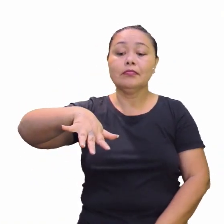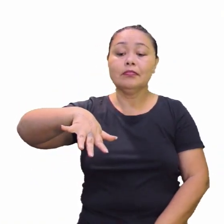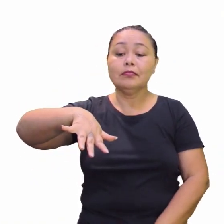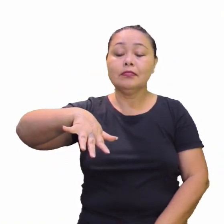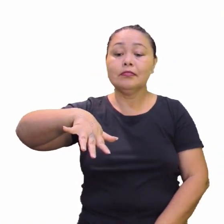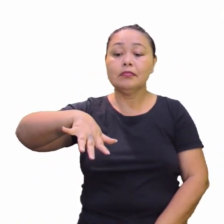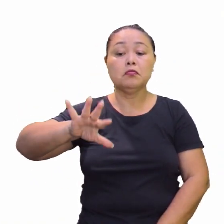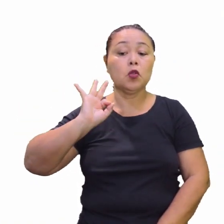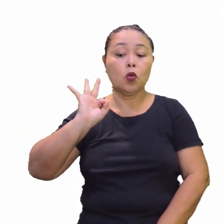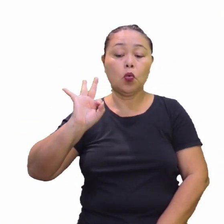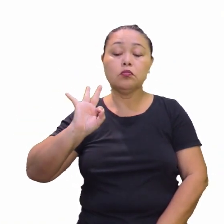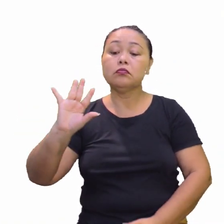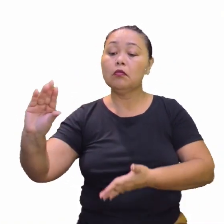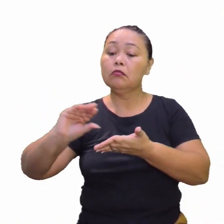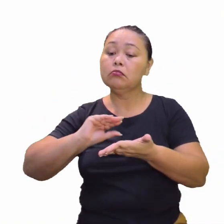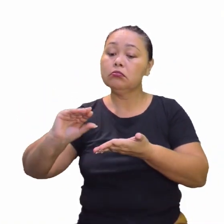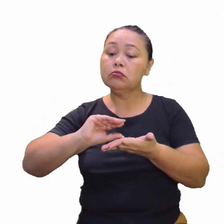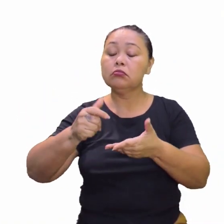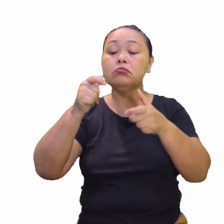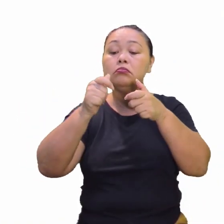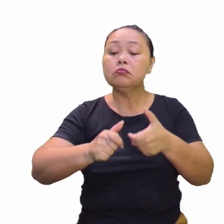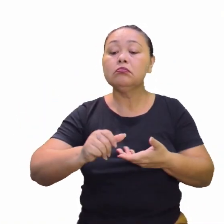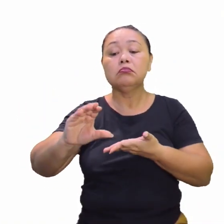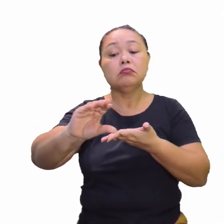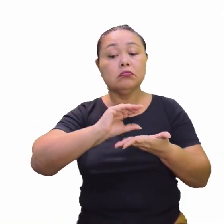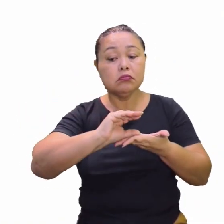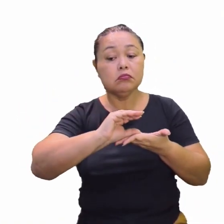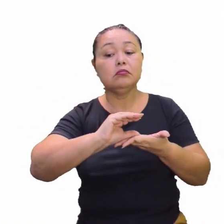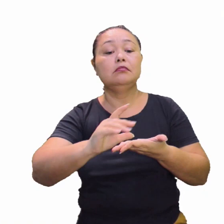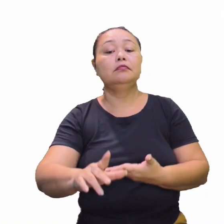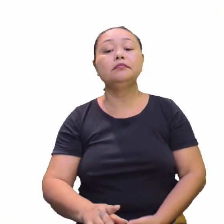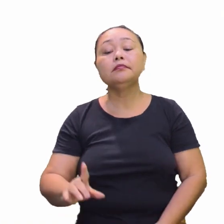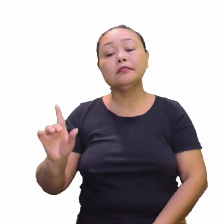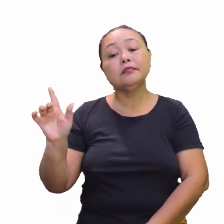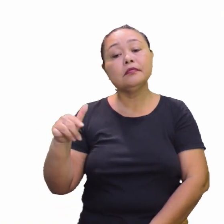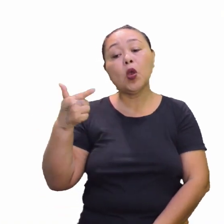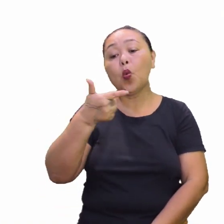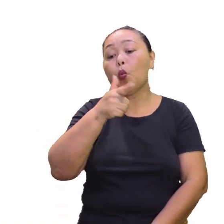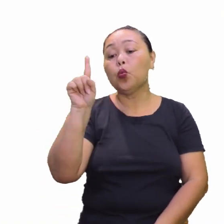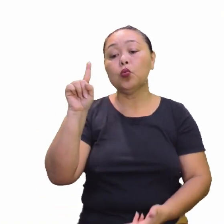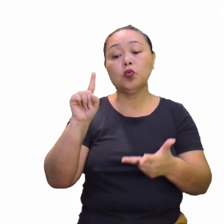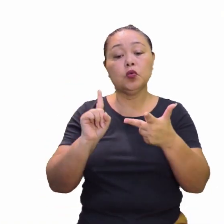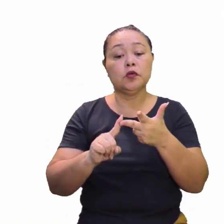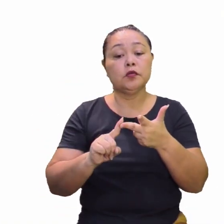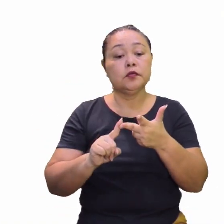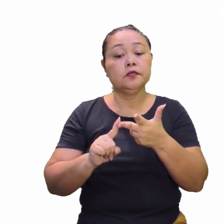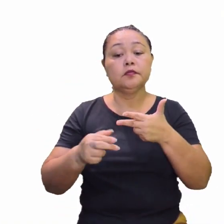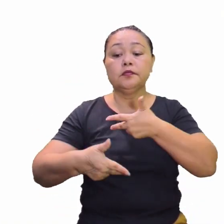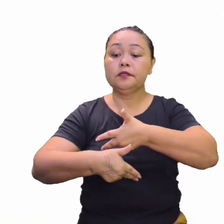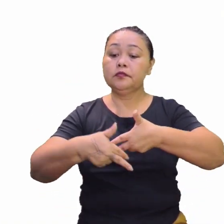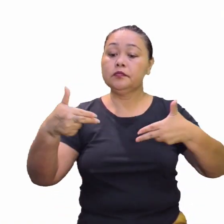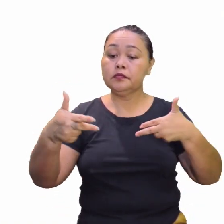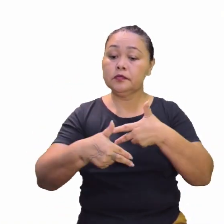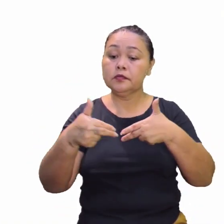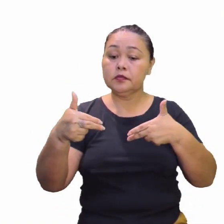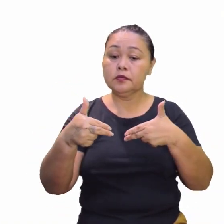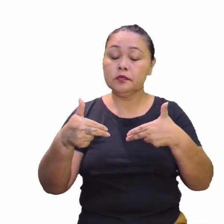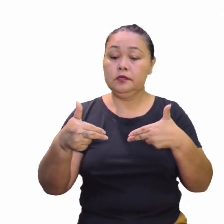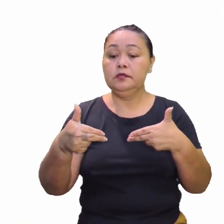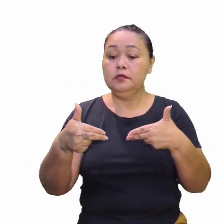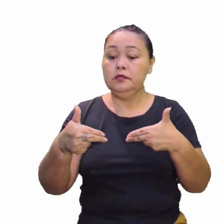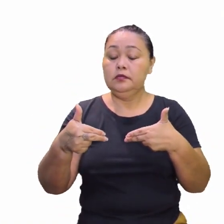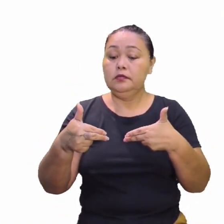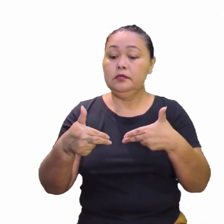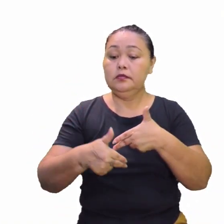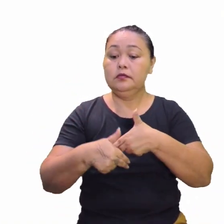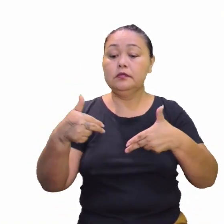colocar, uma excelente lucratividade para o lugar que investe. Olha só, outro turismo étnico.